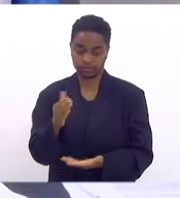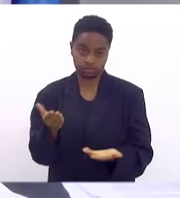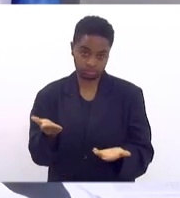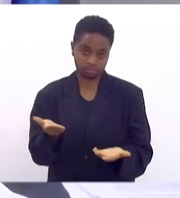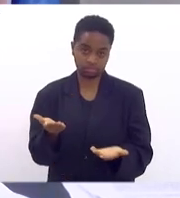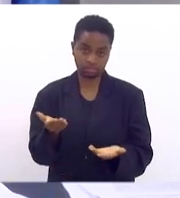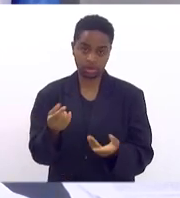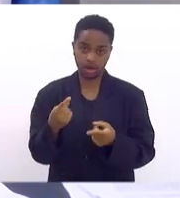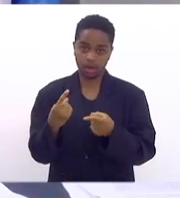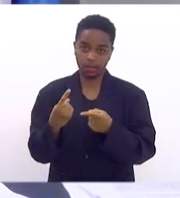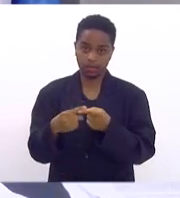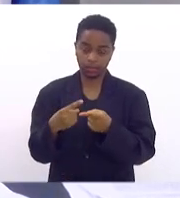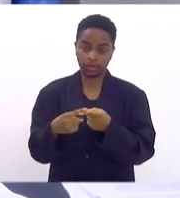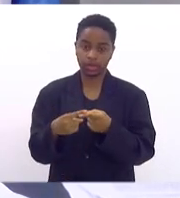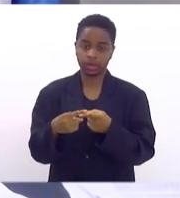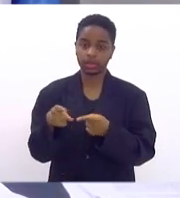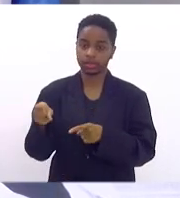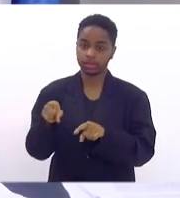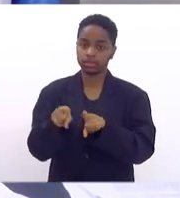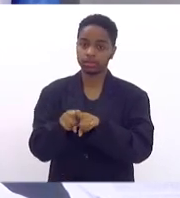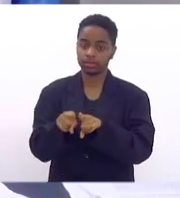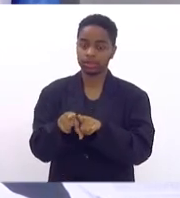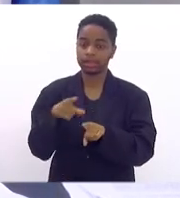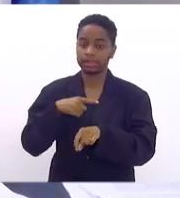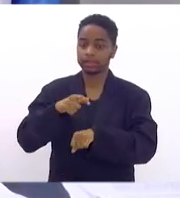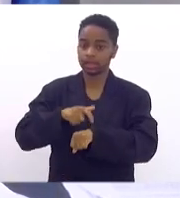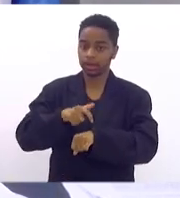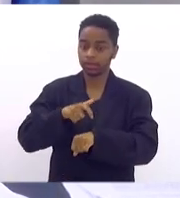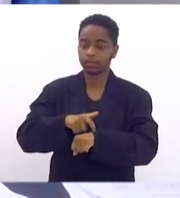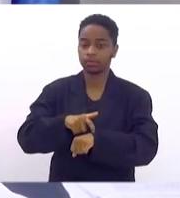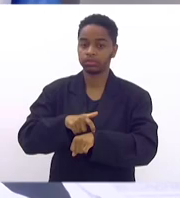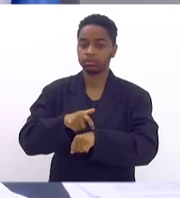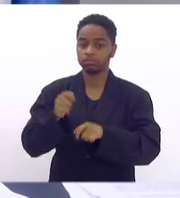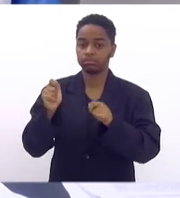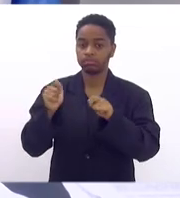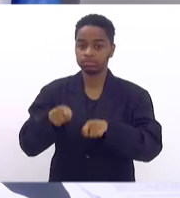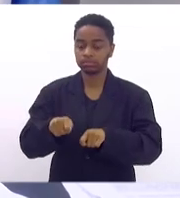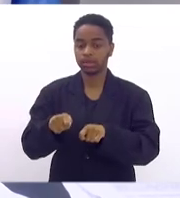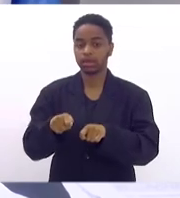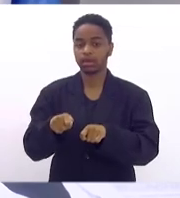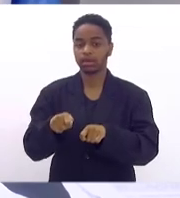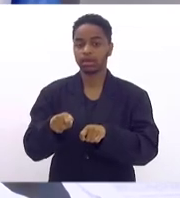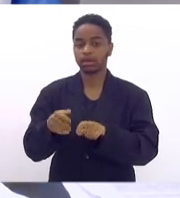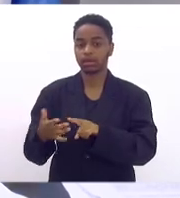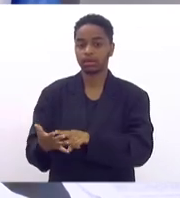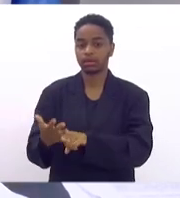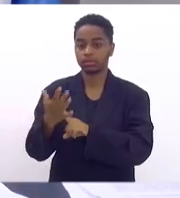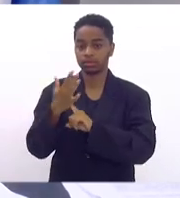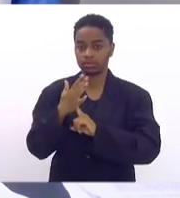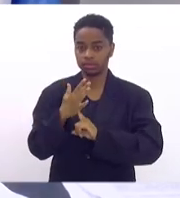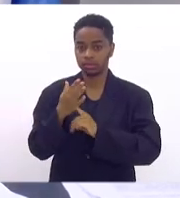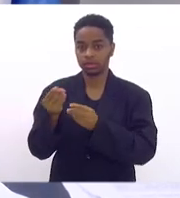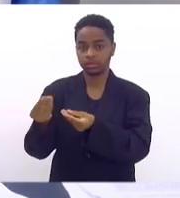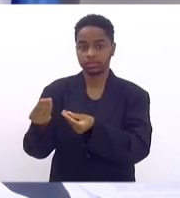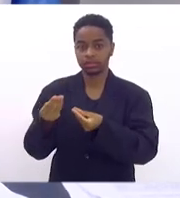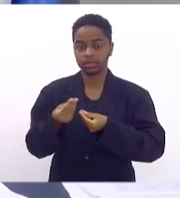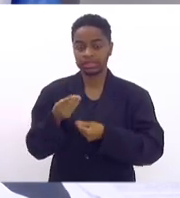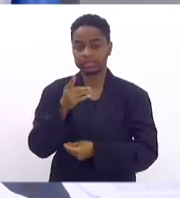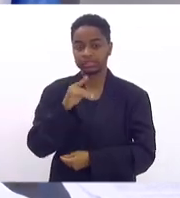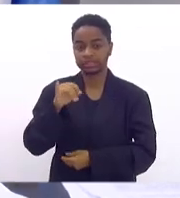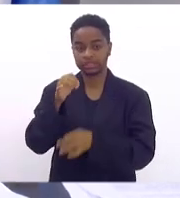que aí ele também teria tempo hábil de nos apresentar a